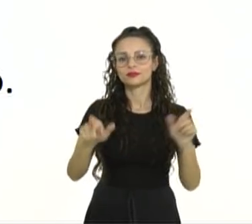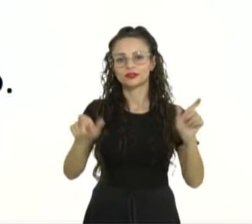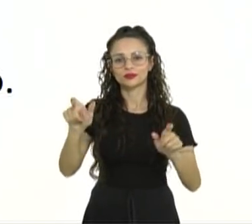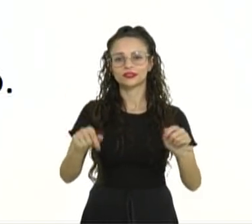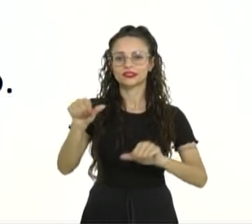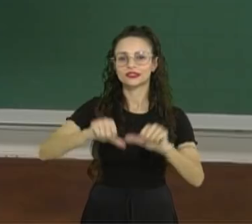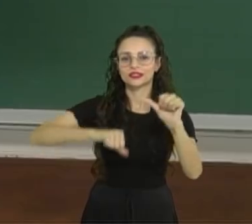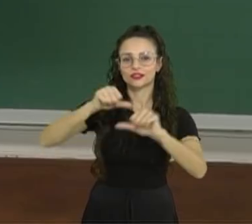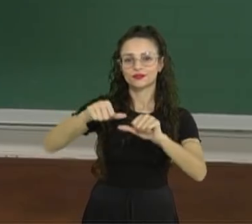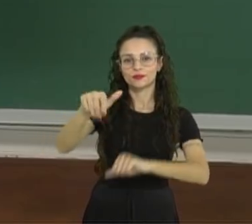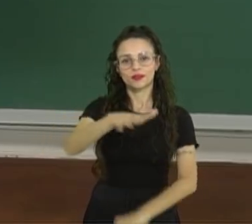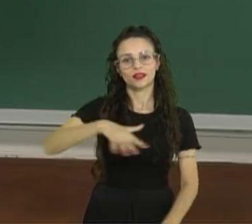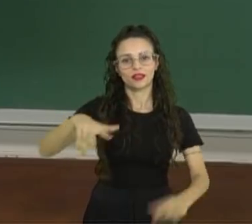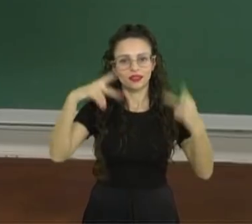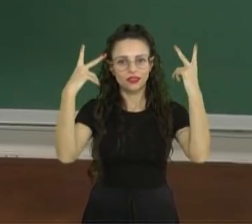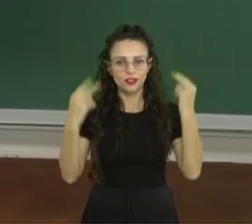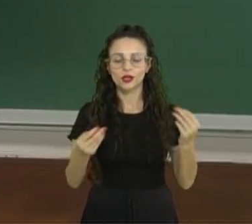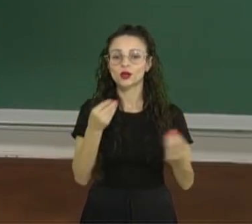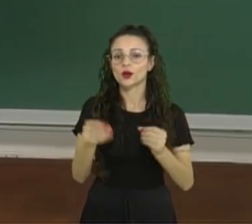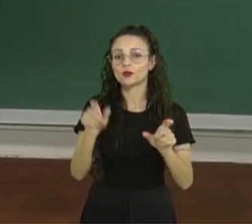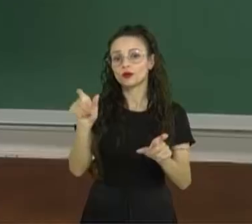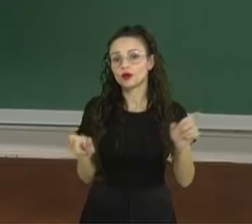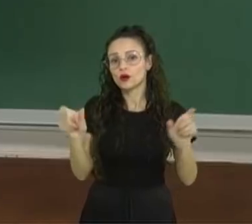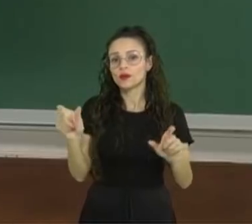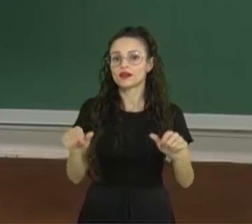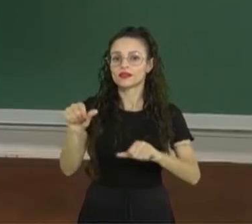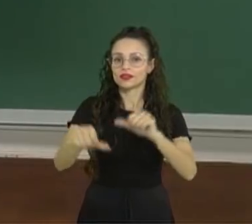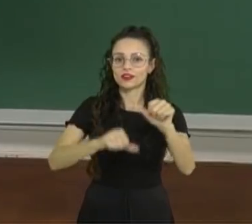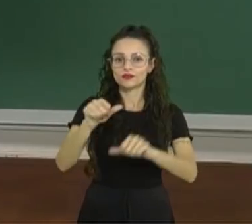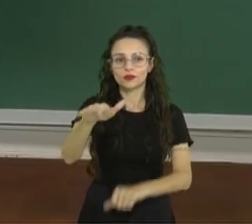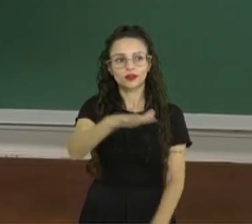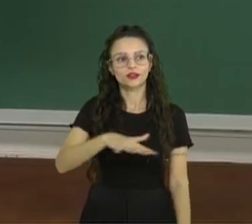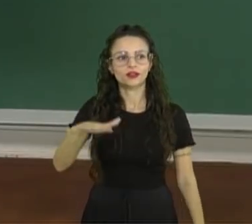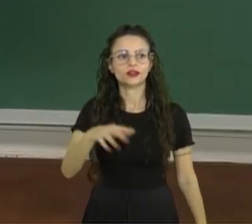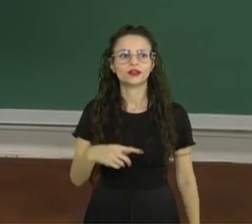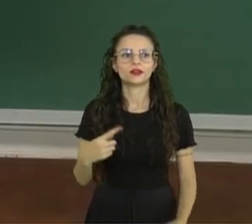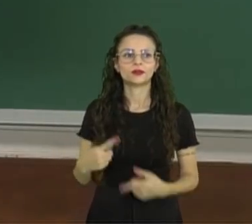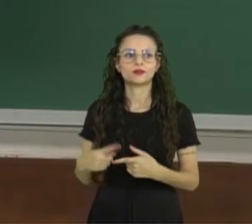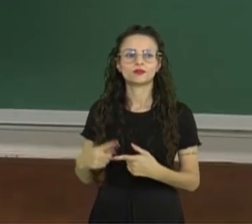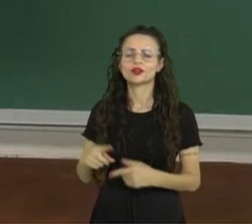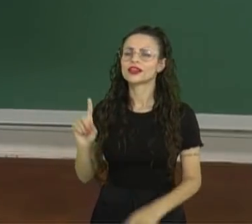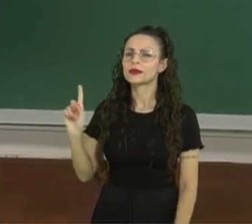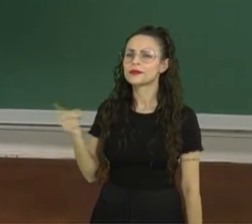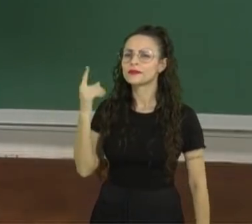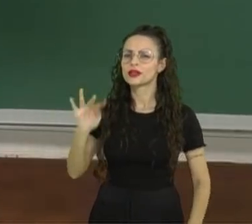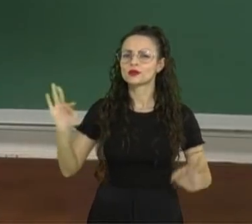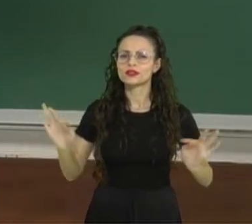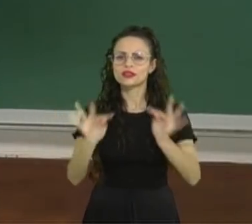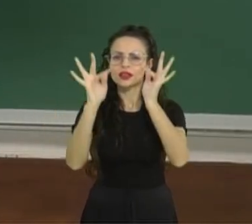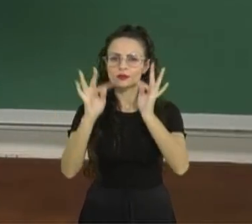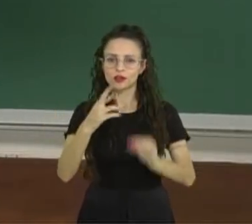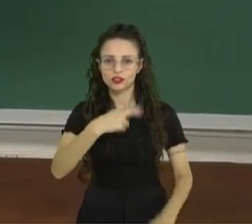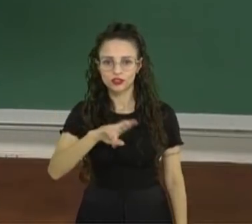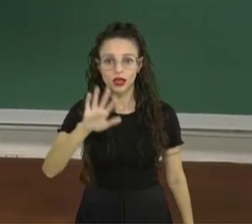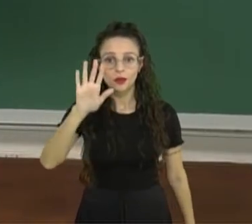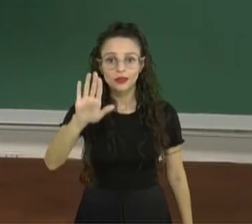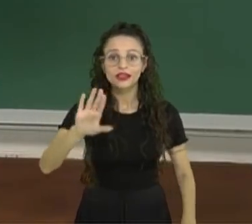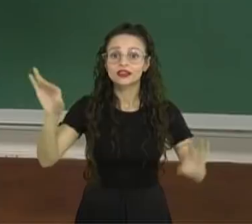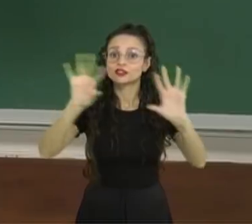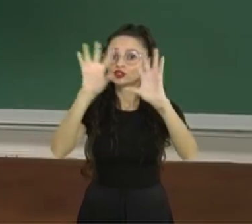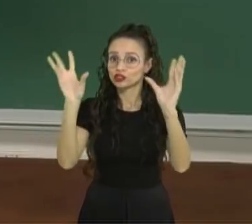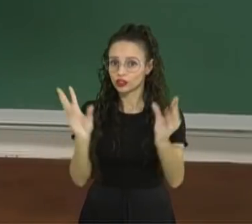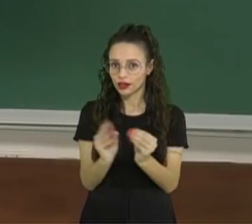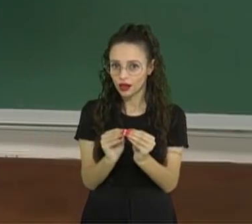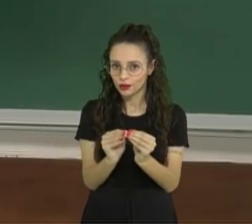transformações no meio natural, como o homem transforma o meio natural. Professor, por que não é os primeiros templos religiosos? No sentido geral,